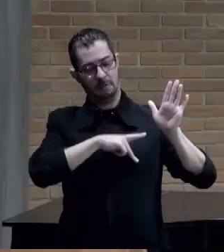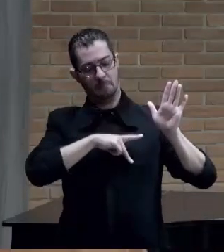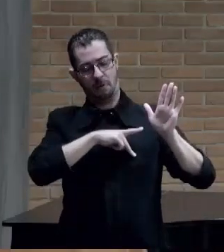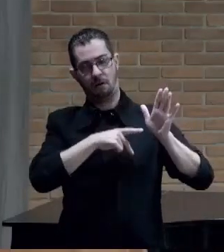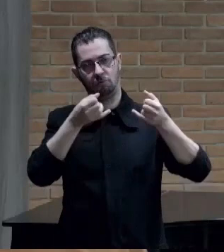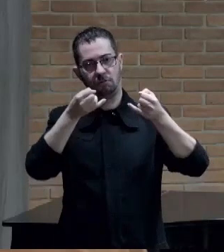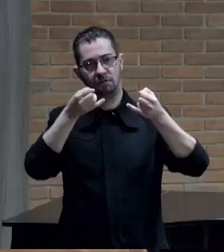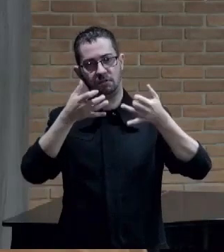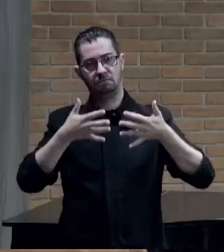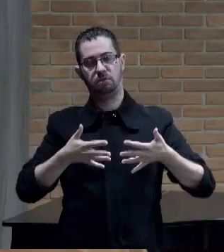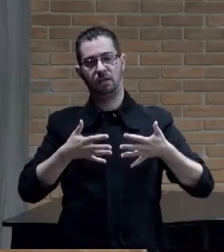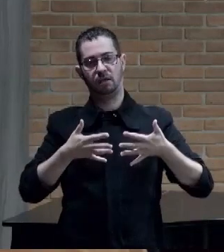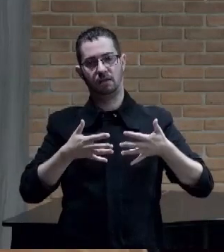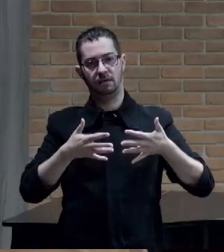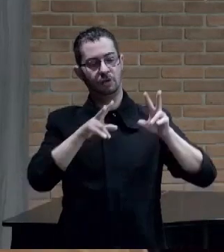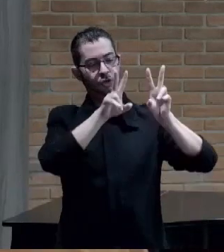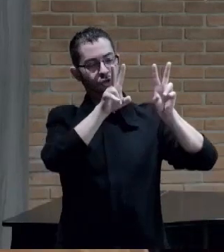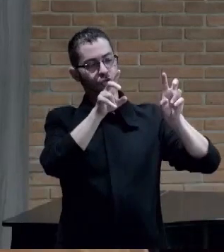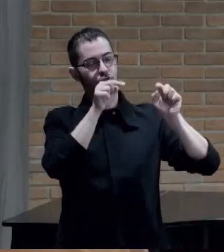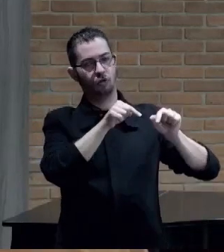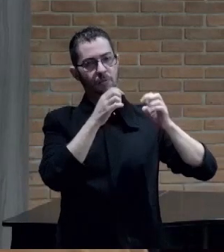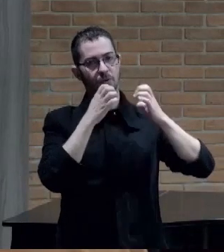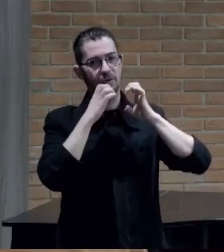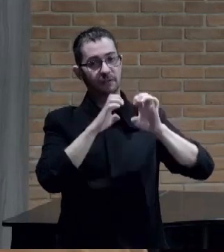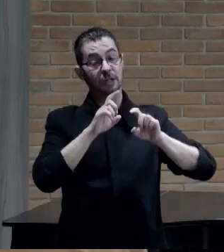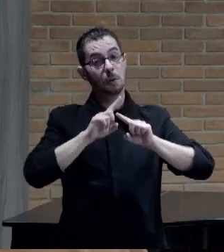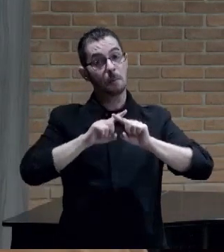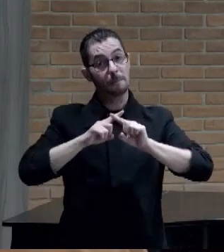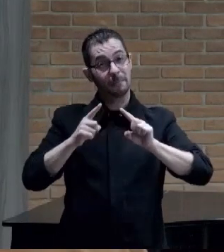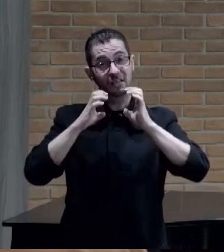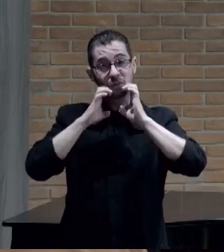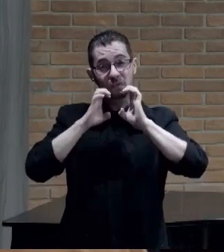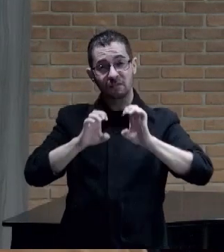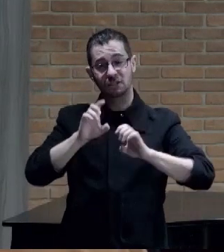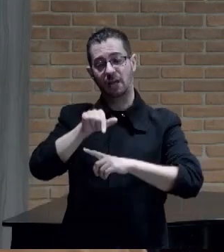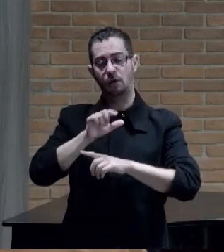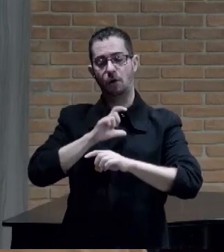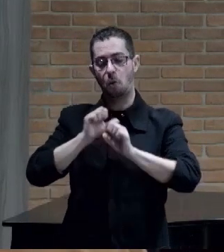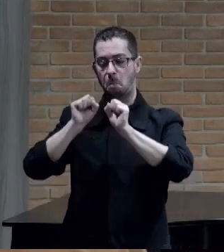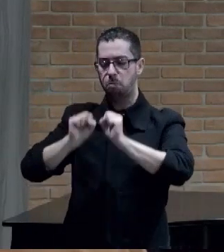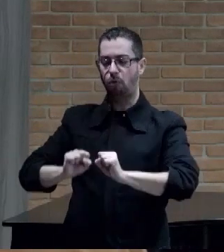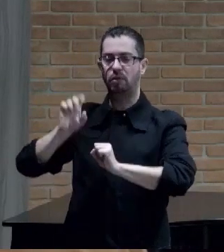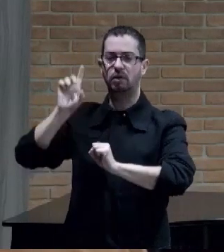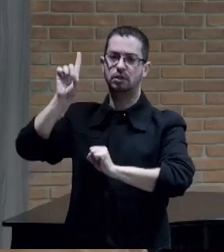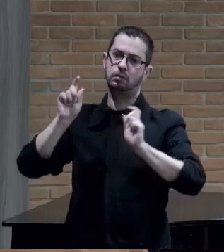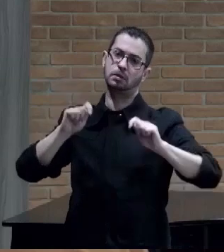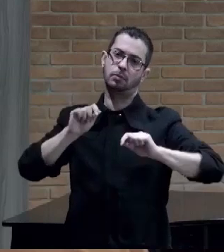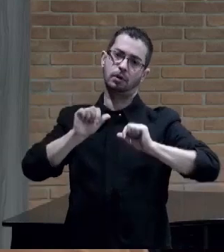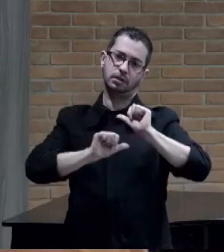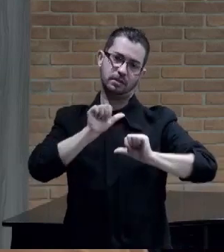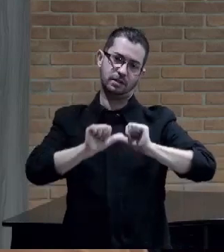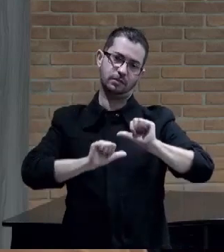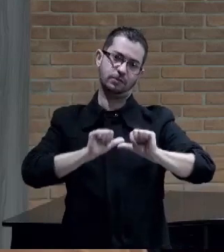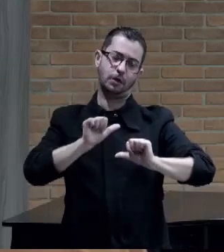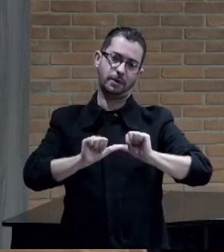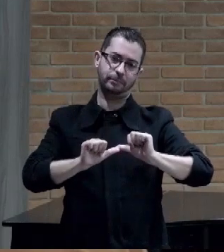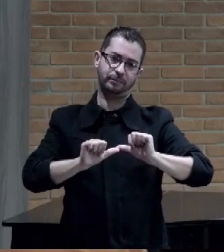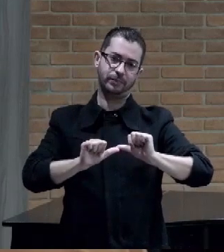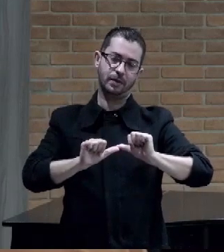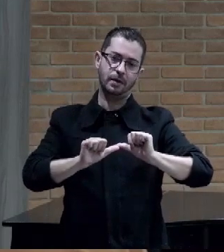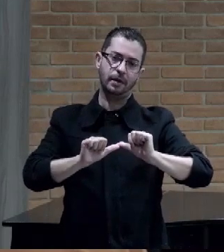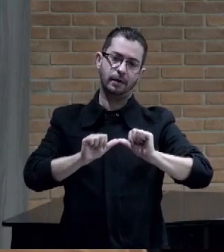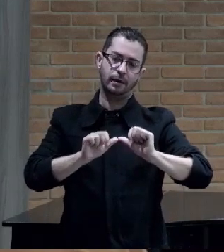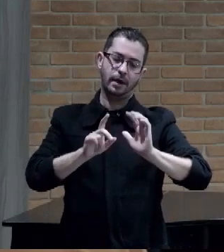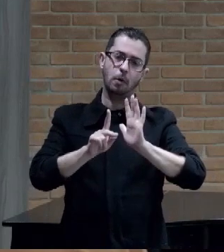respeito, mas sim que é o próprio poder de Deus transformador. É o